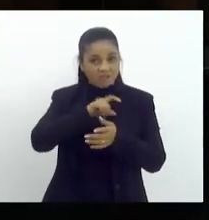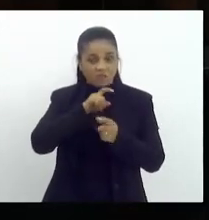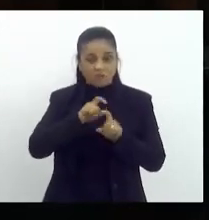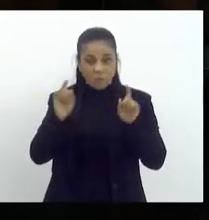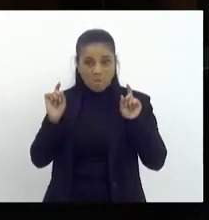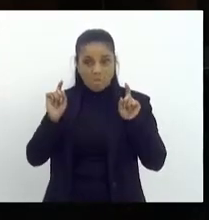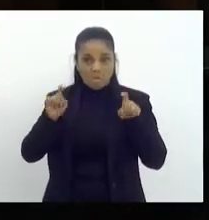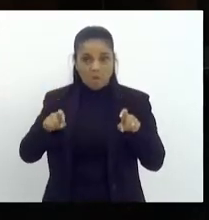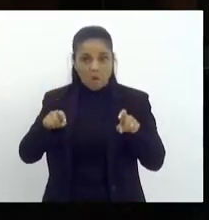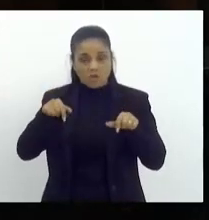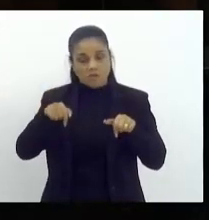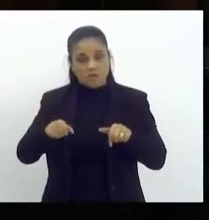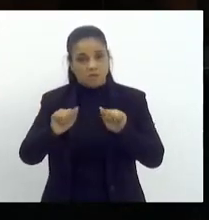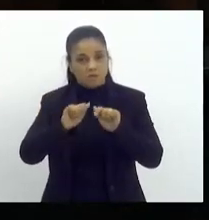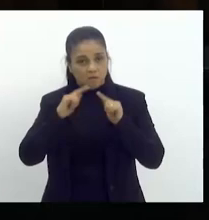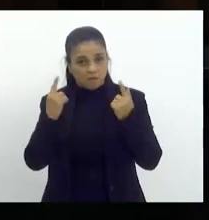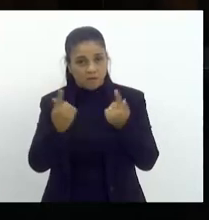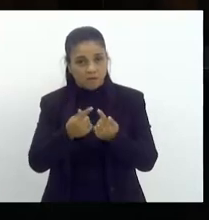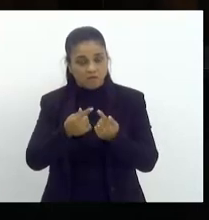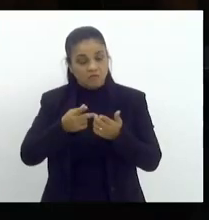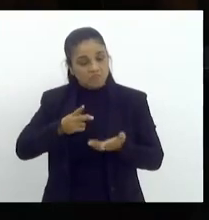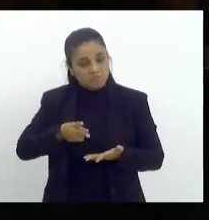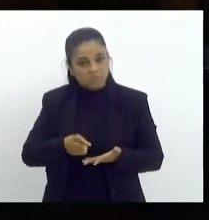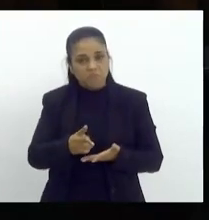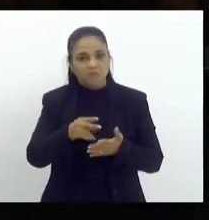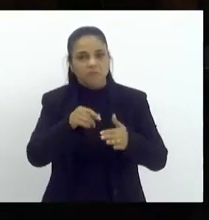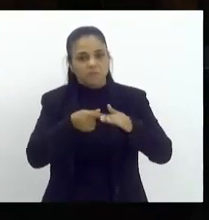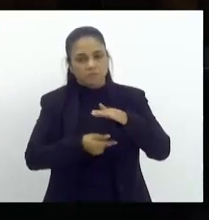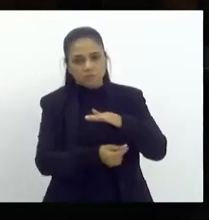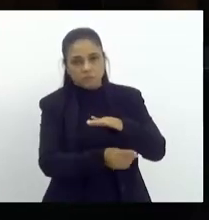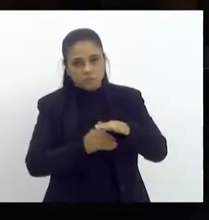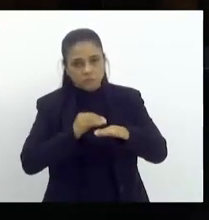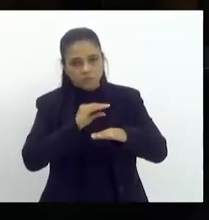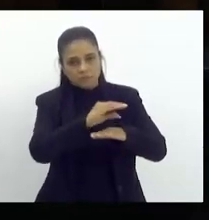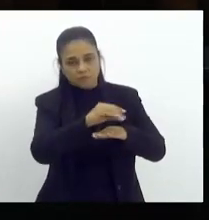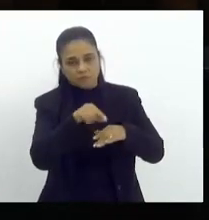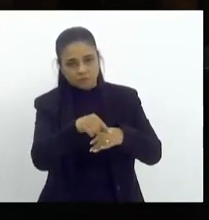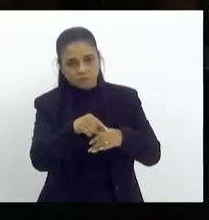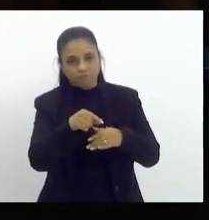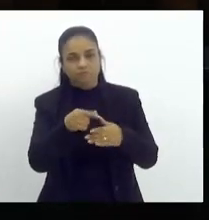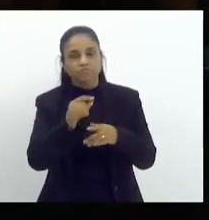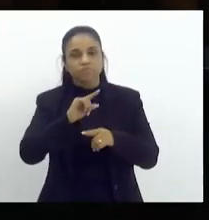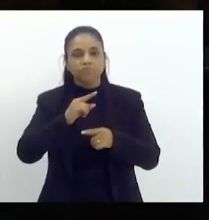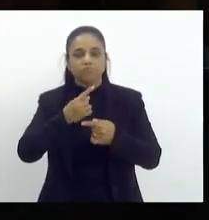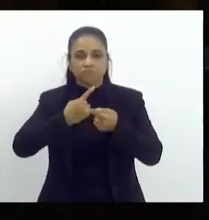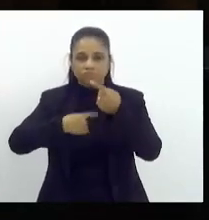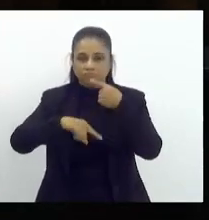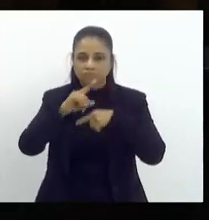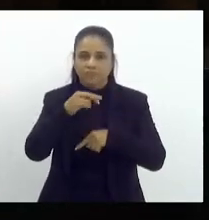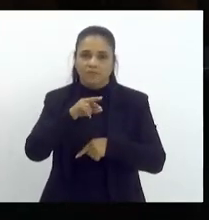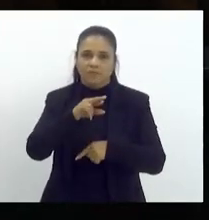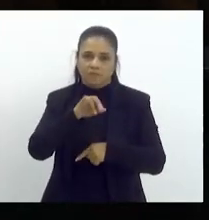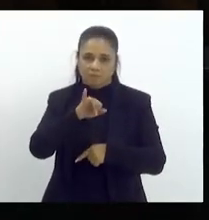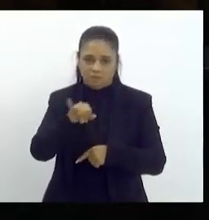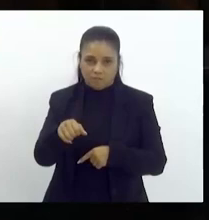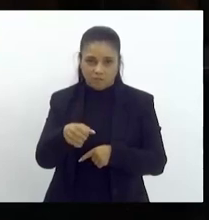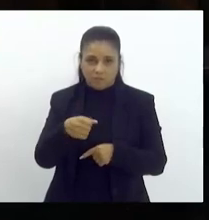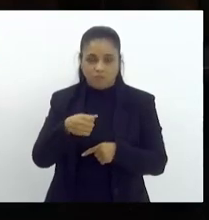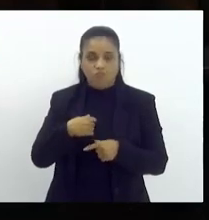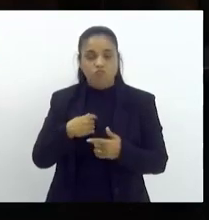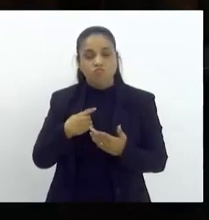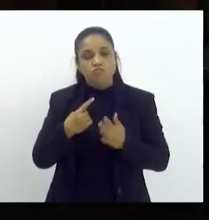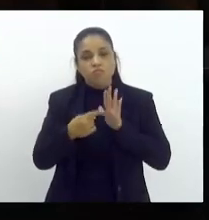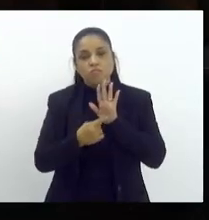de que manteria o programa supera RJ mas também demonstra o seu compromisso com a população mais